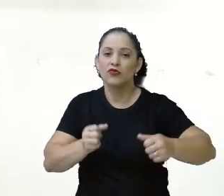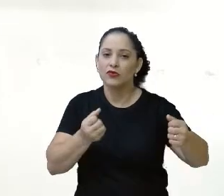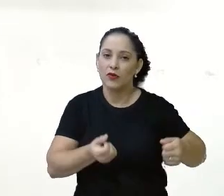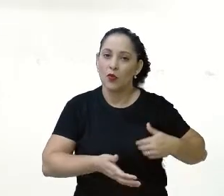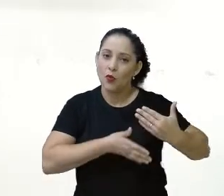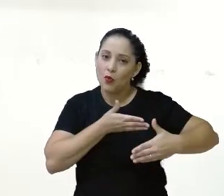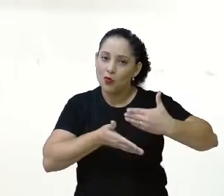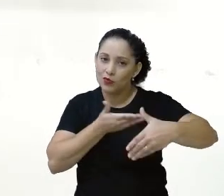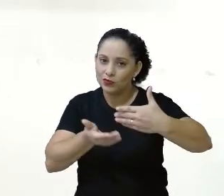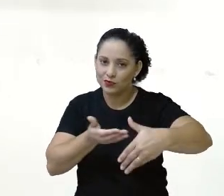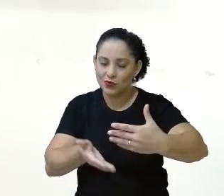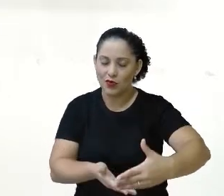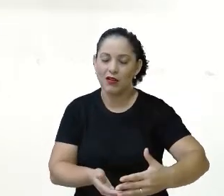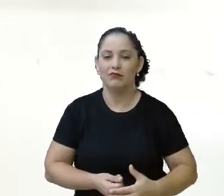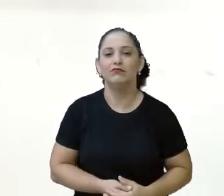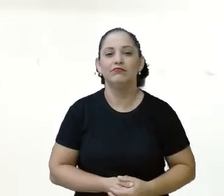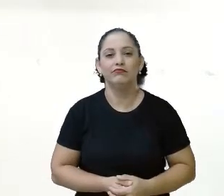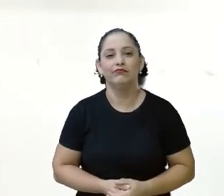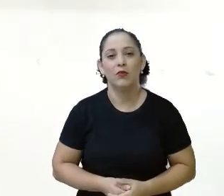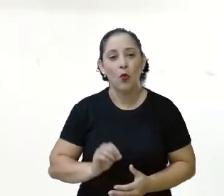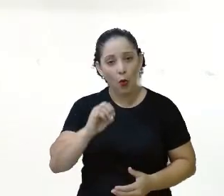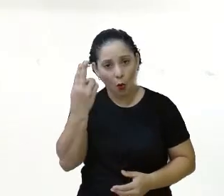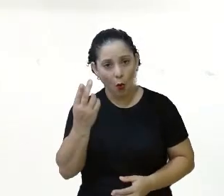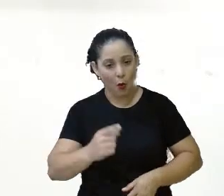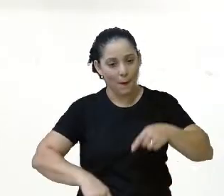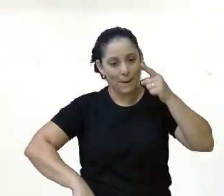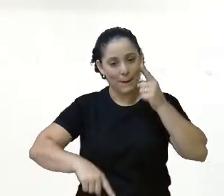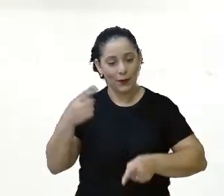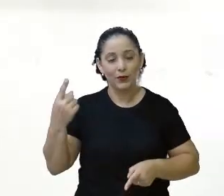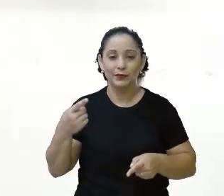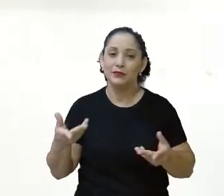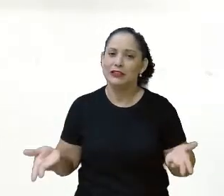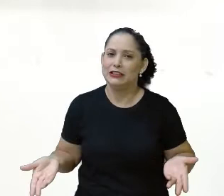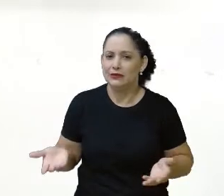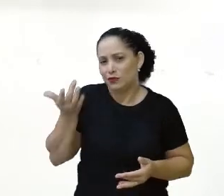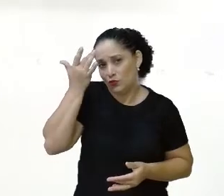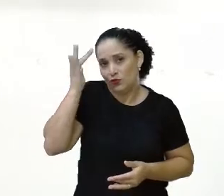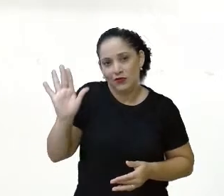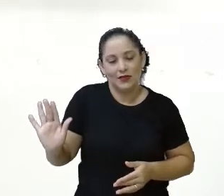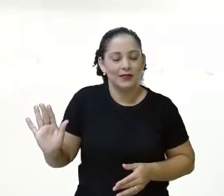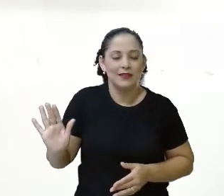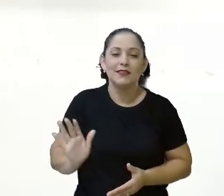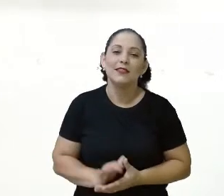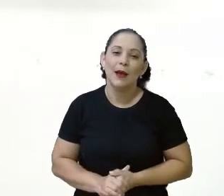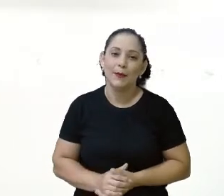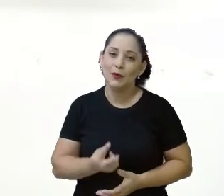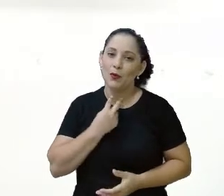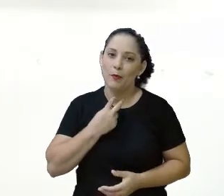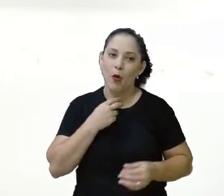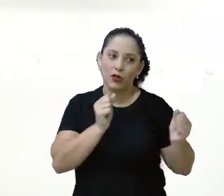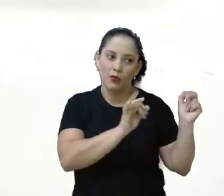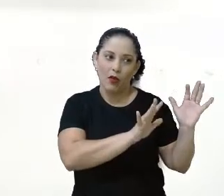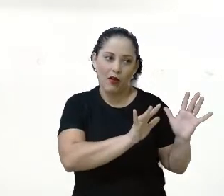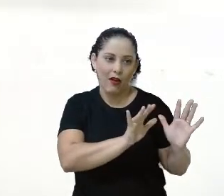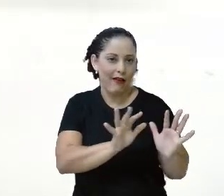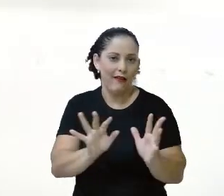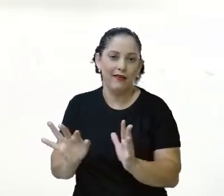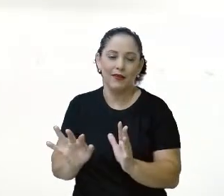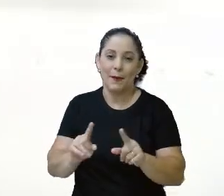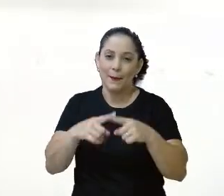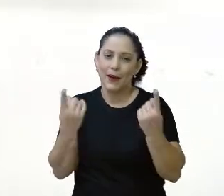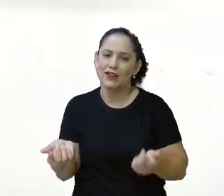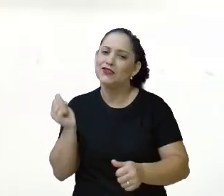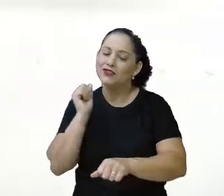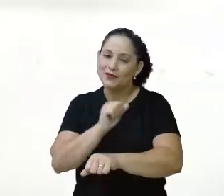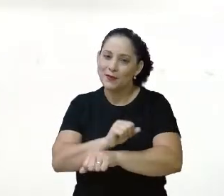ainda estarão assim proibidas, não é, minha gente? A gente não pode ainda estar nessa aglomeração, mas a gente fica